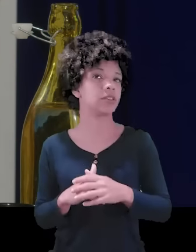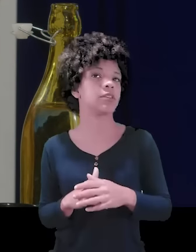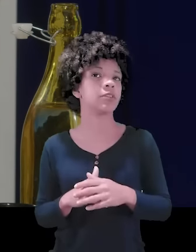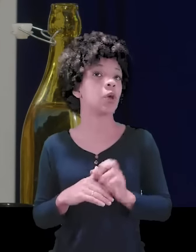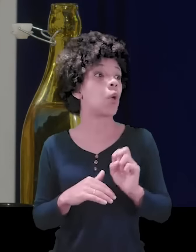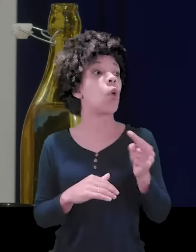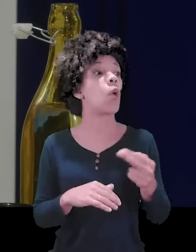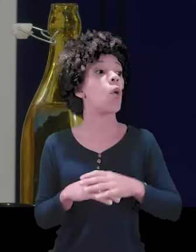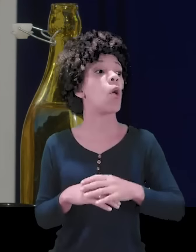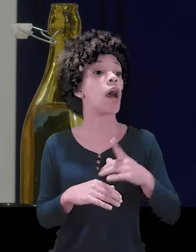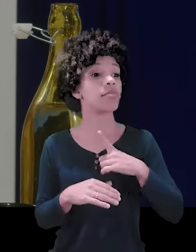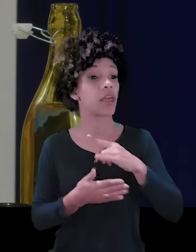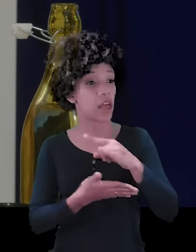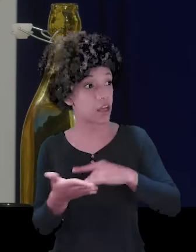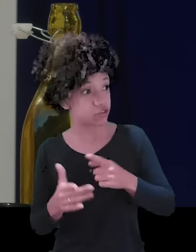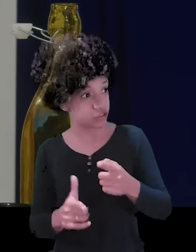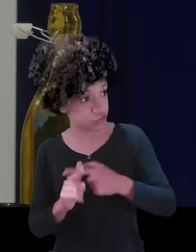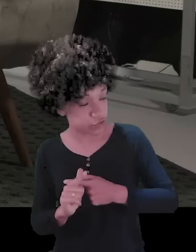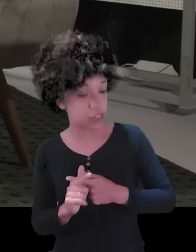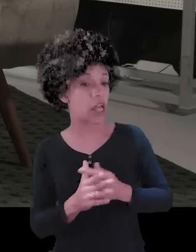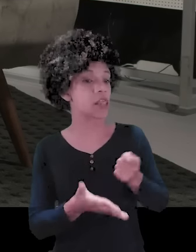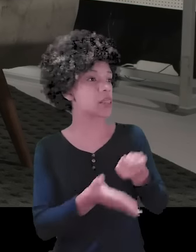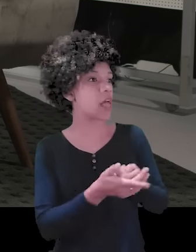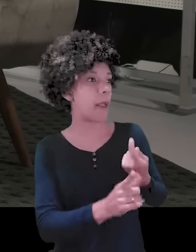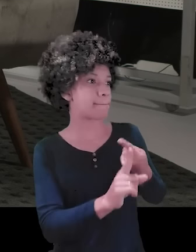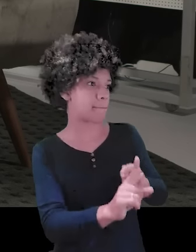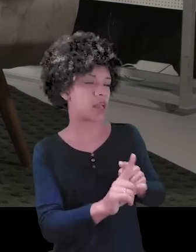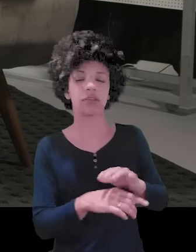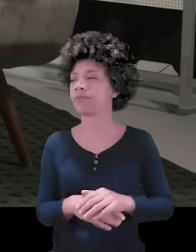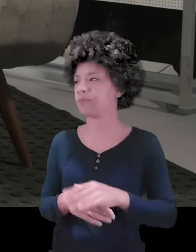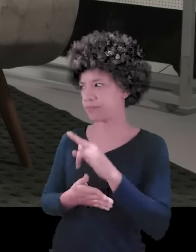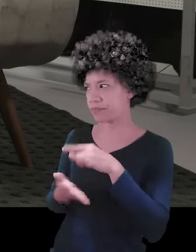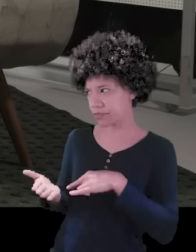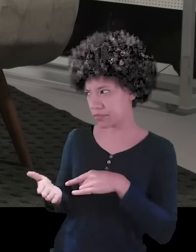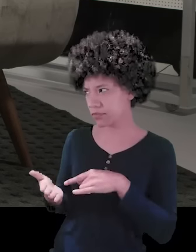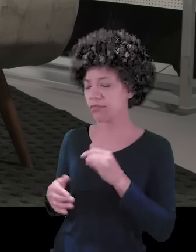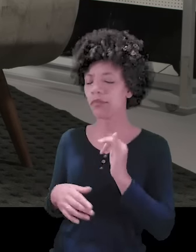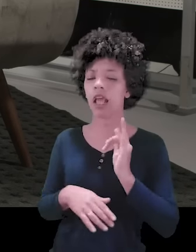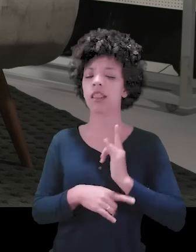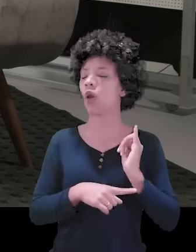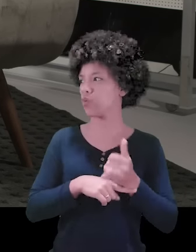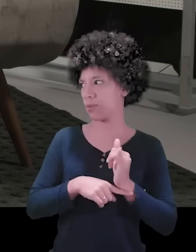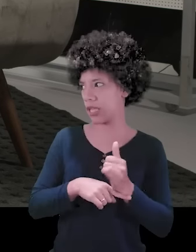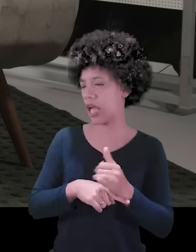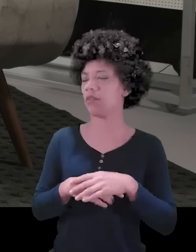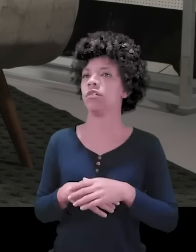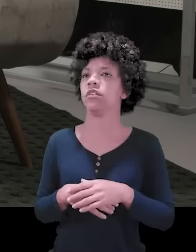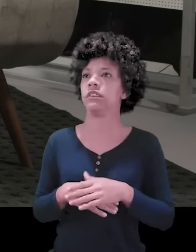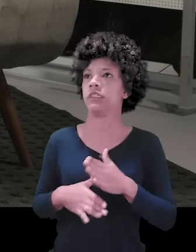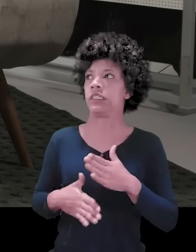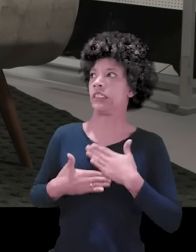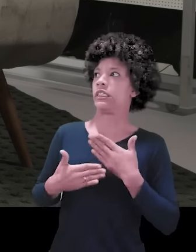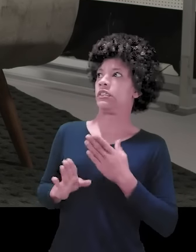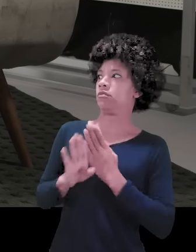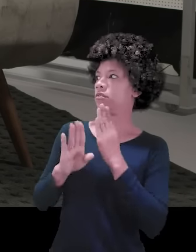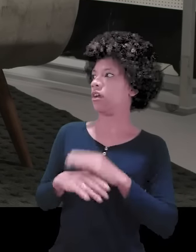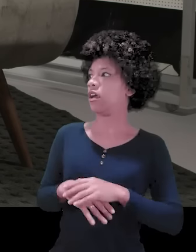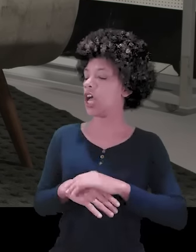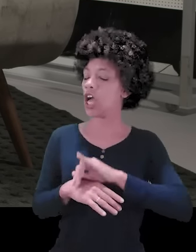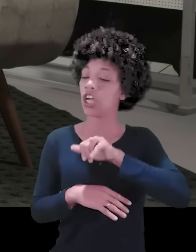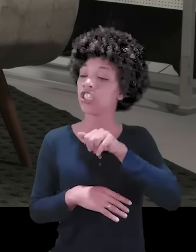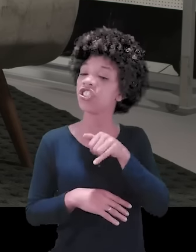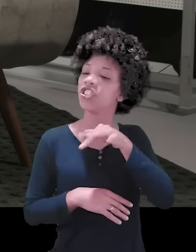ou se não tem a dívida tem a questão da minha sabe a gente tá falando de documentários aqui todo o comentário que assisti foi muito assustador para mim